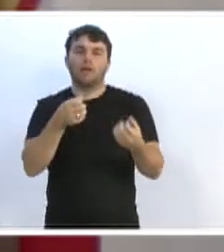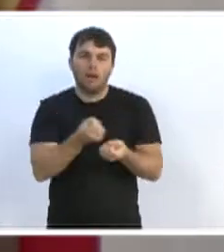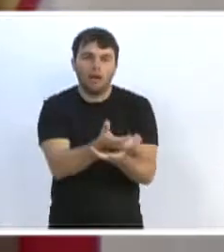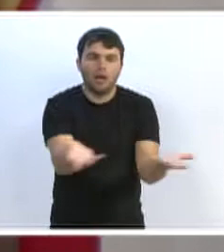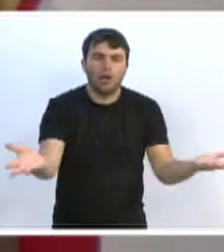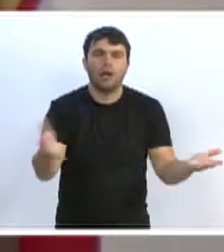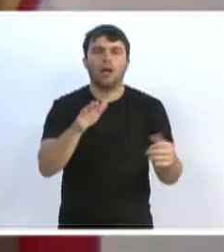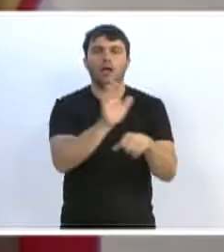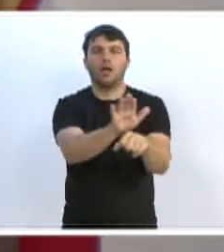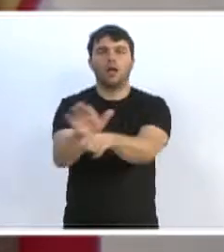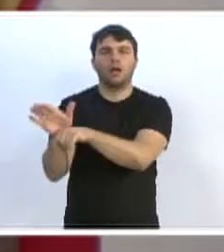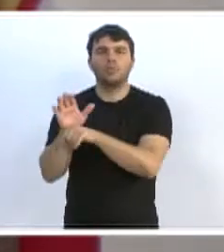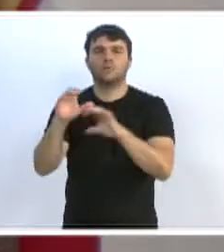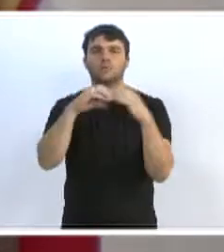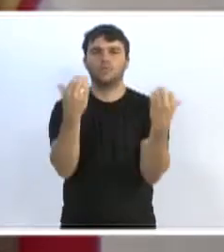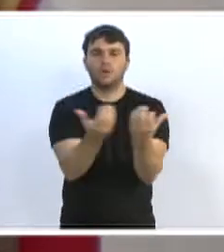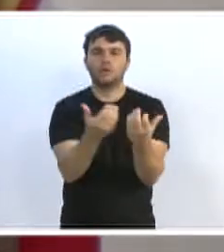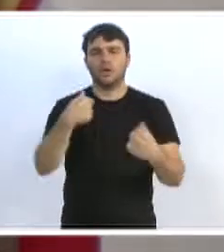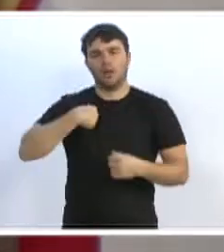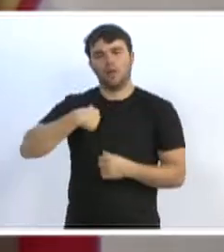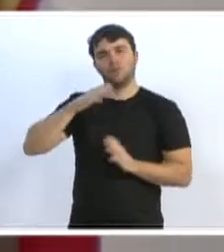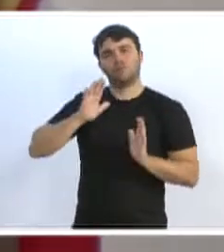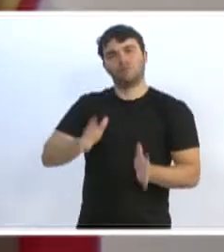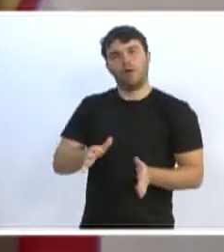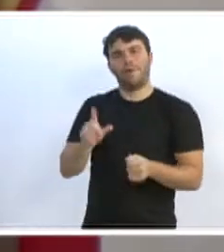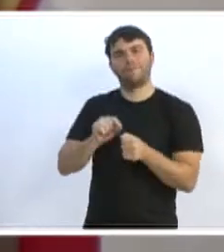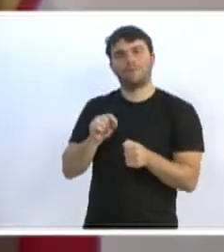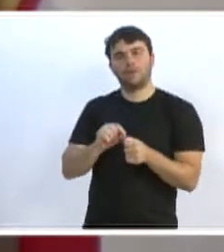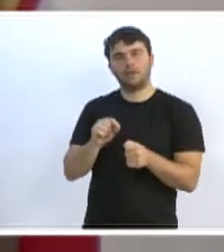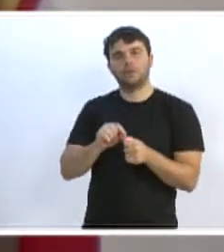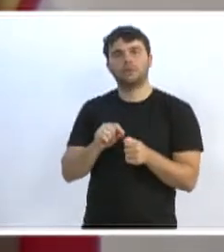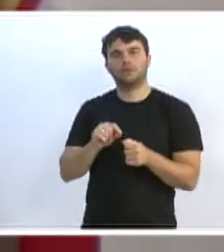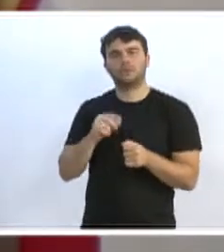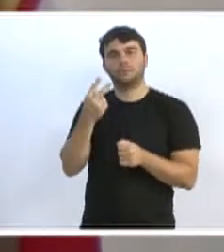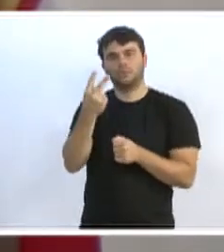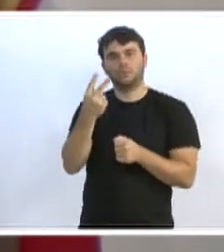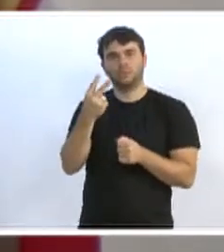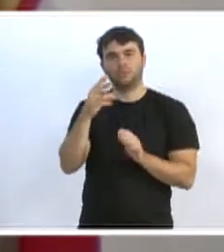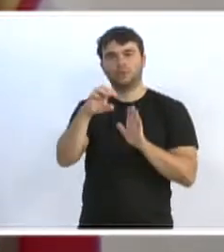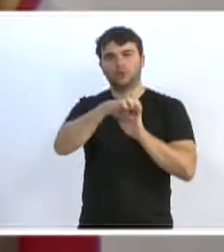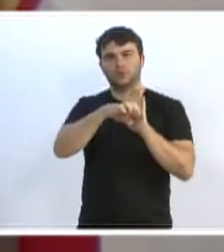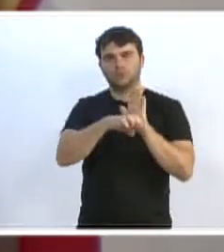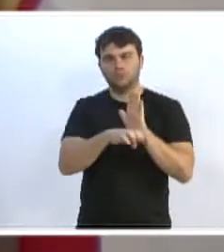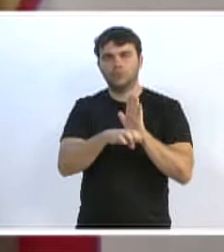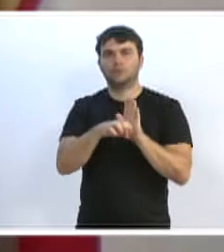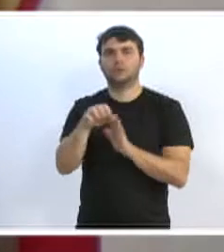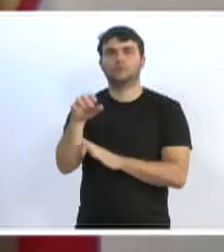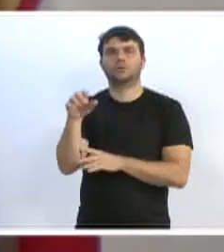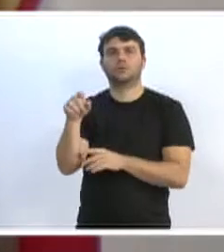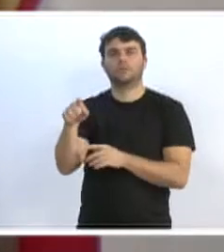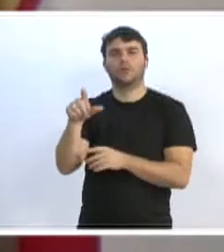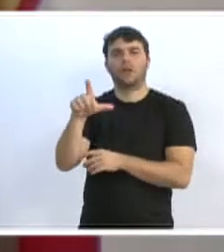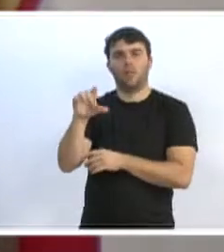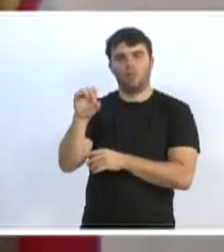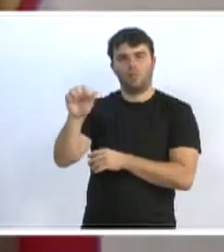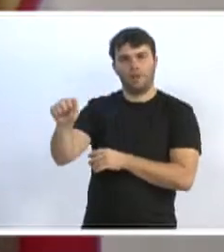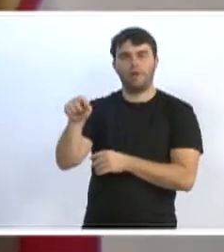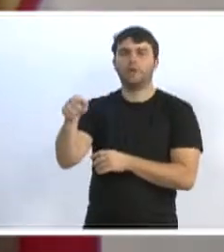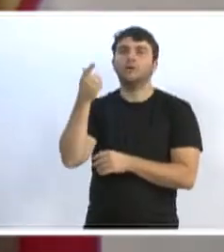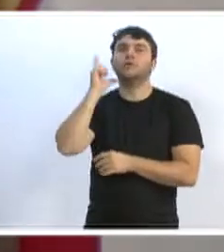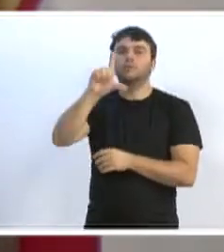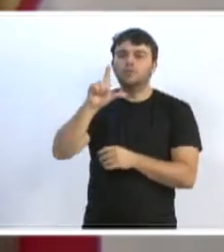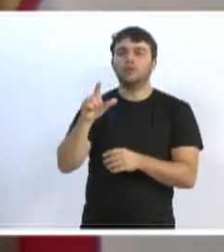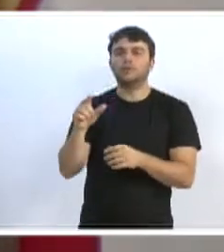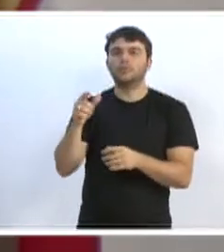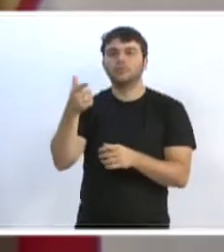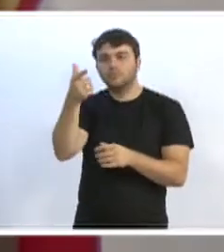comunidades, assim como eu também fiz duas emendas à LOA para que possamos aí estar fazendo uma